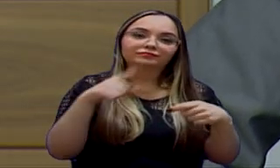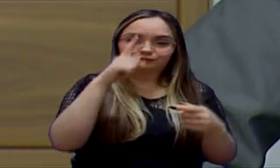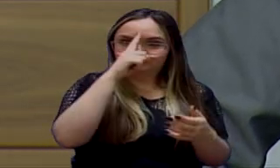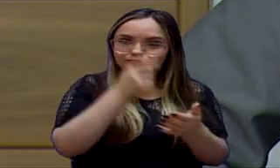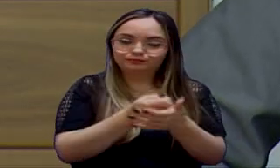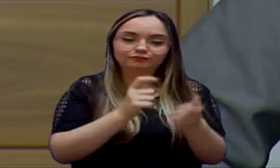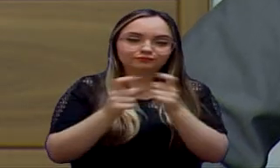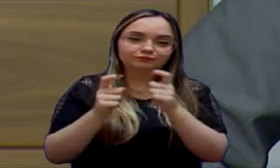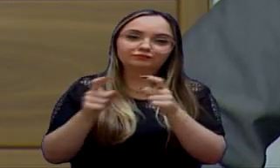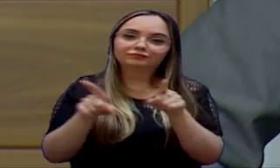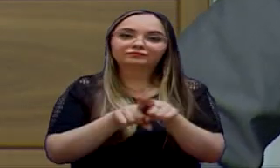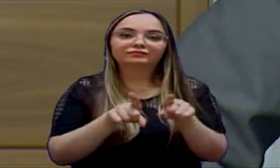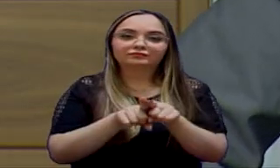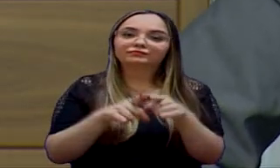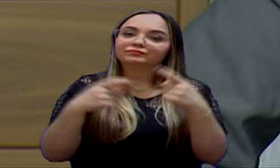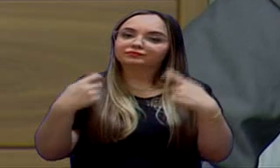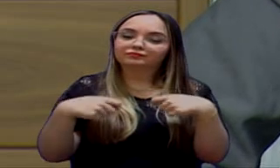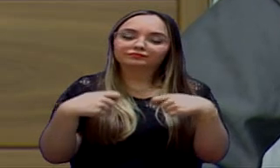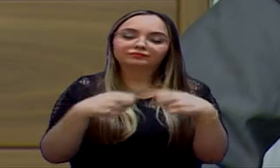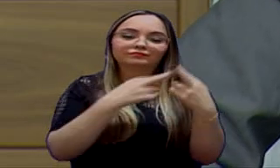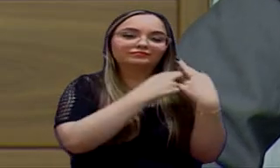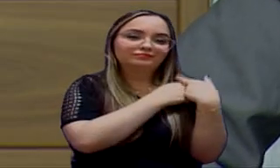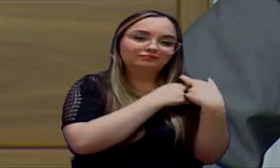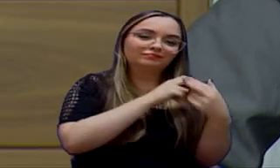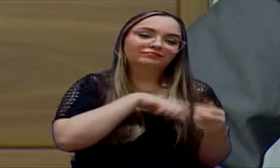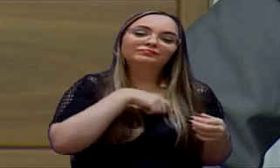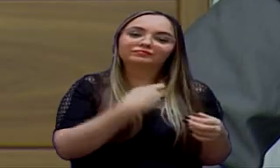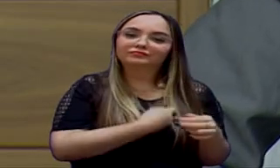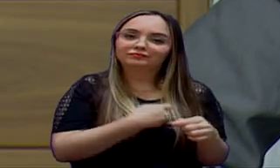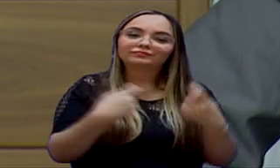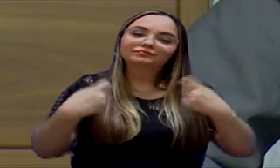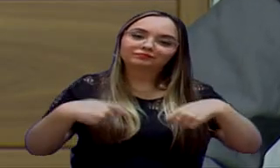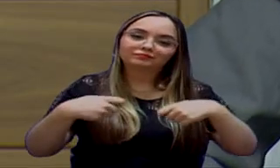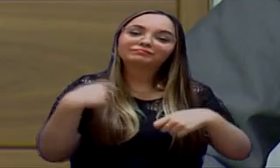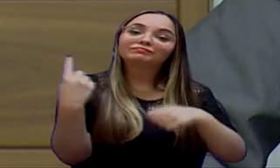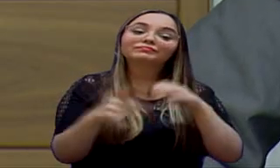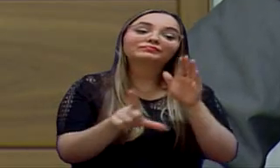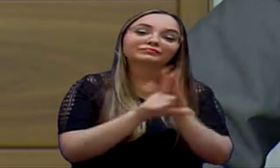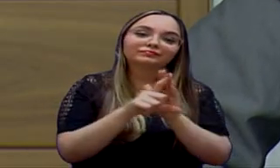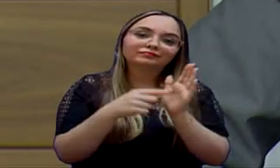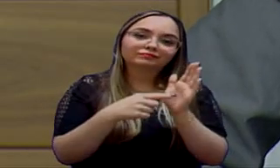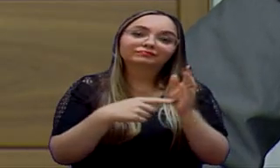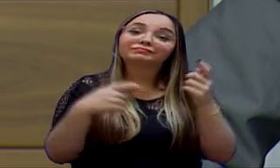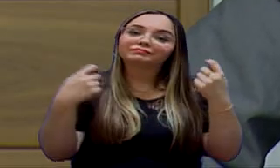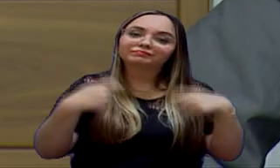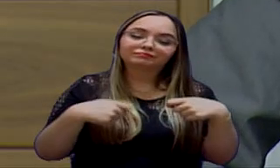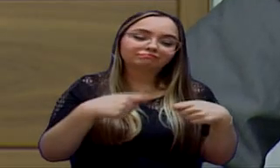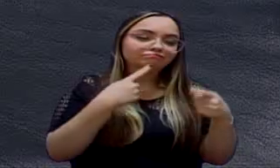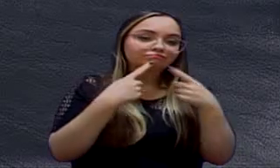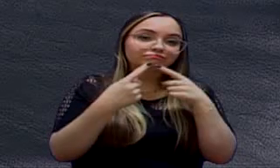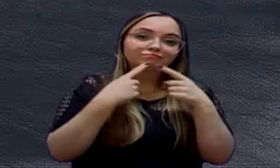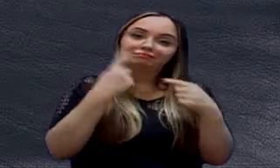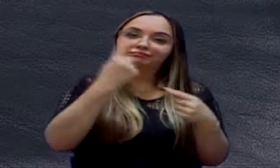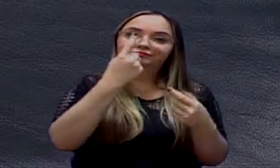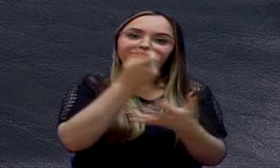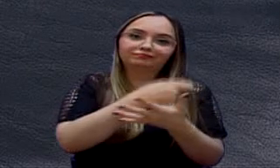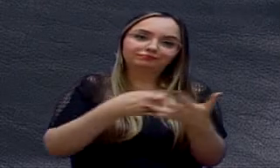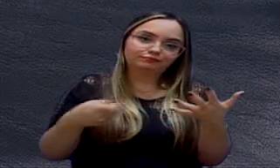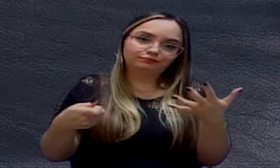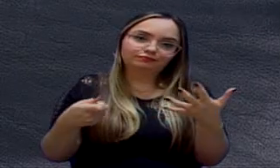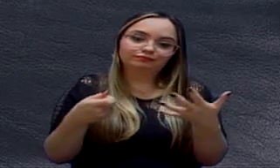e de praxe também Líder fiscal e tudo mais é uma lei que tem que ser discutida e aprovada já dentro do primeiro semestre